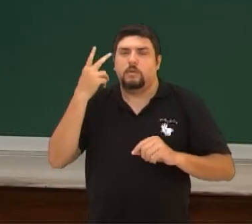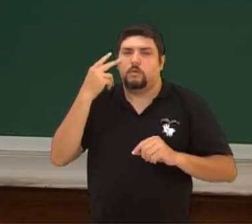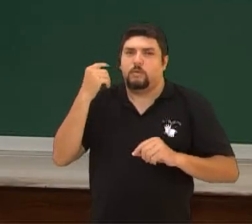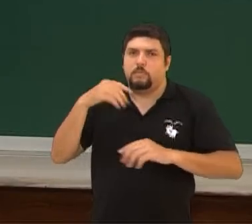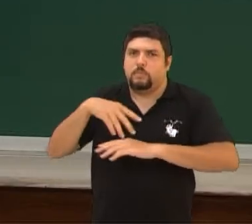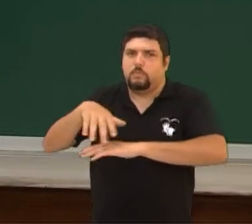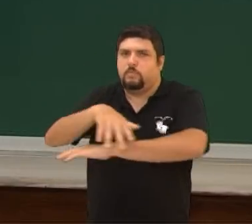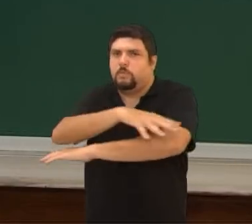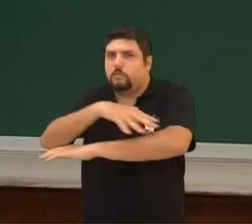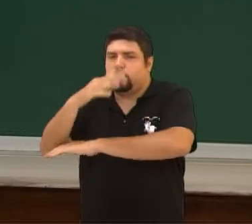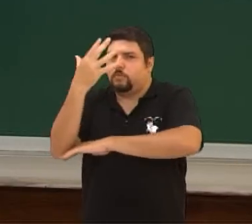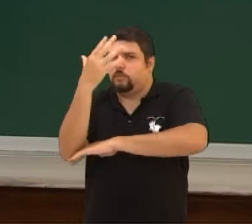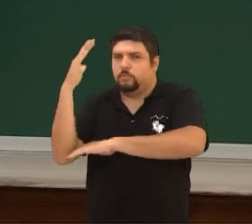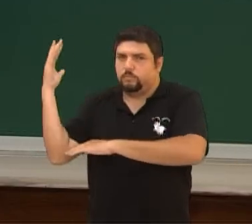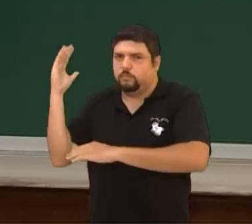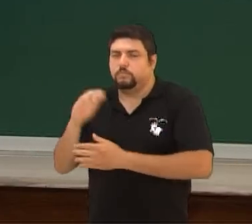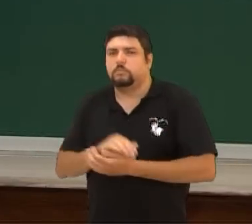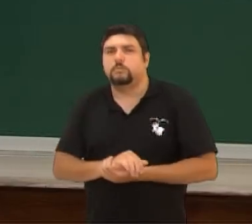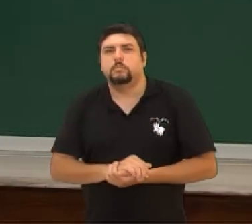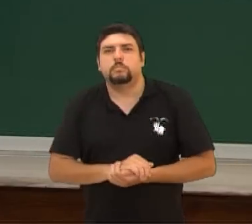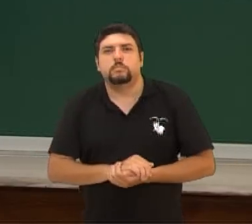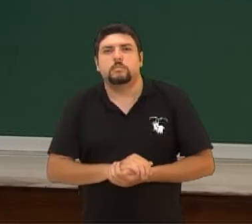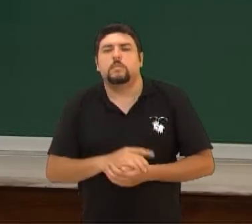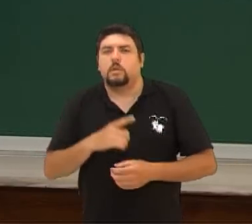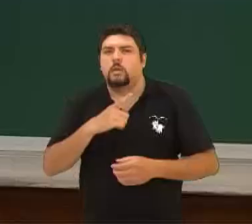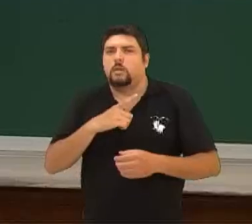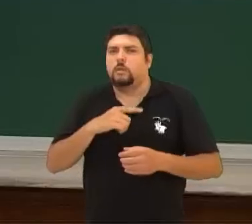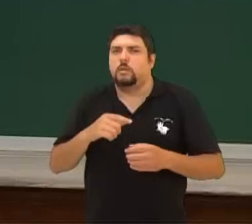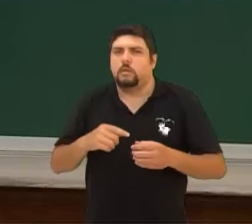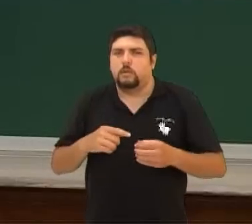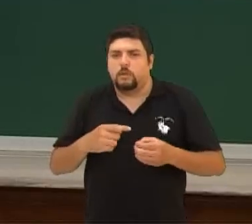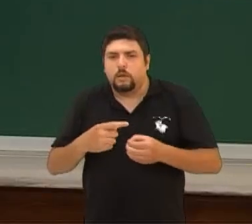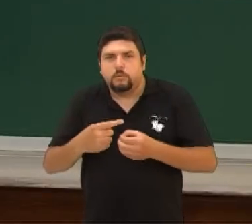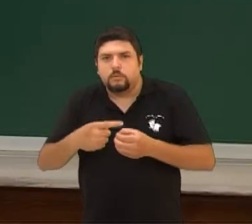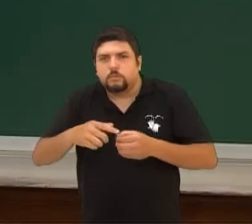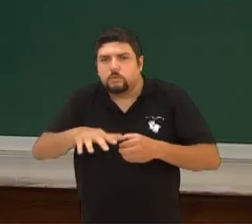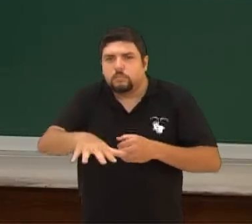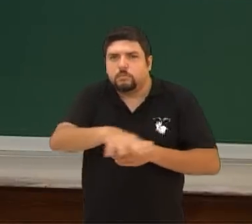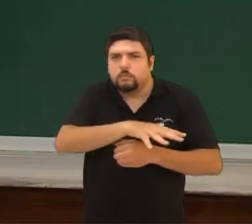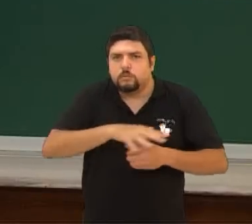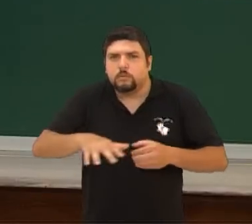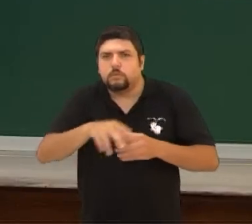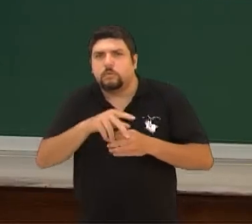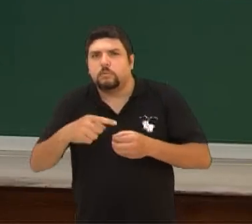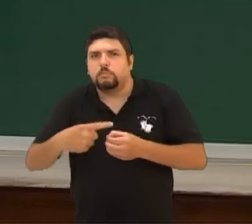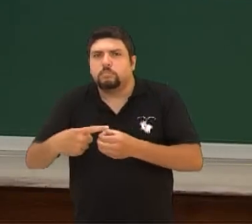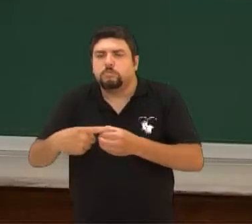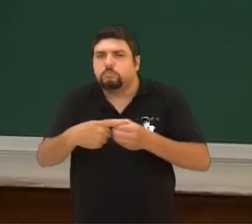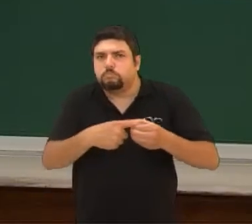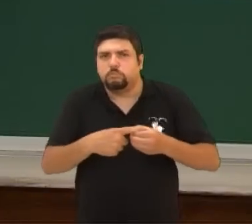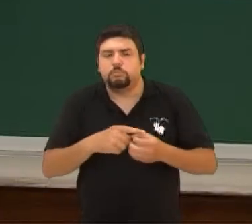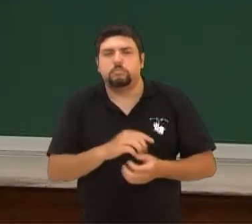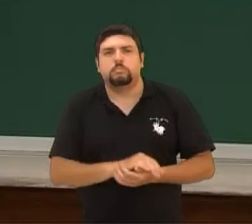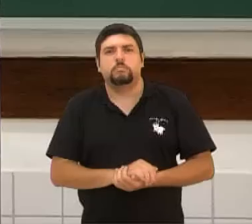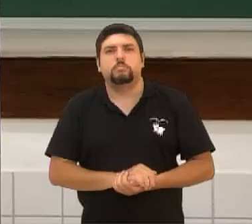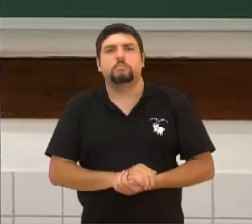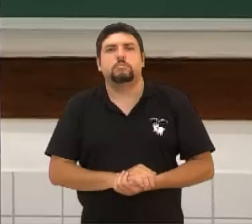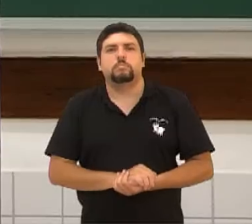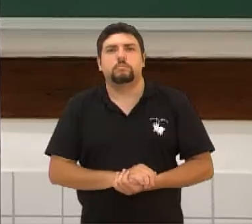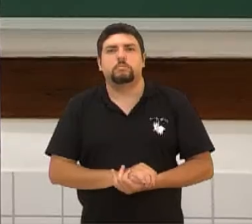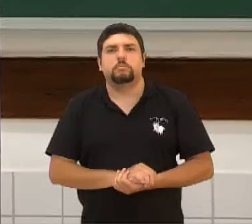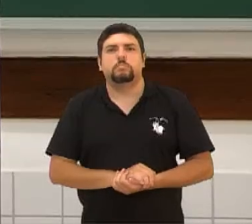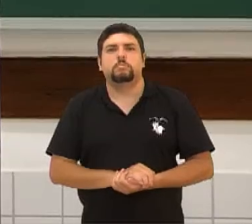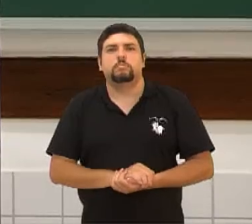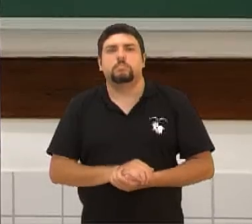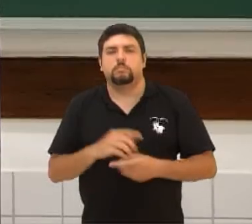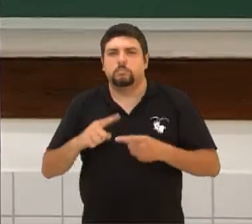parques, né, dos parques nacionais. Existe área urbanizada e são cidades bem populosas também. A